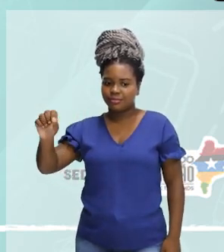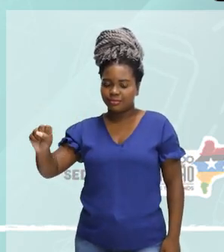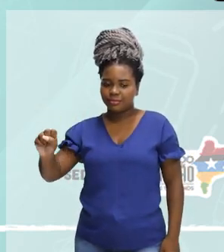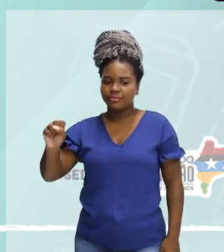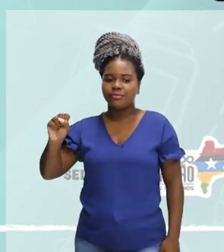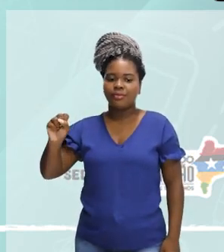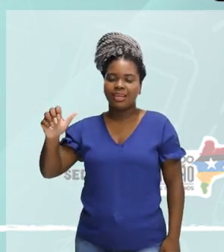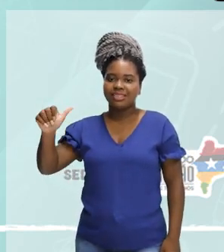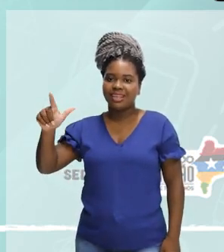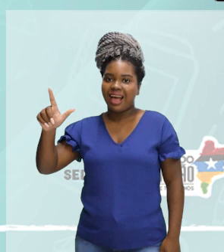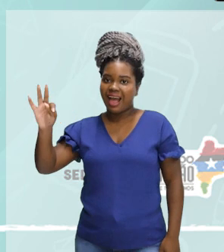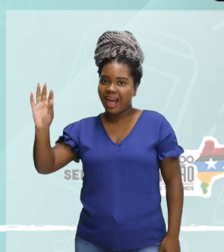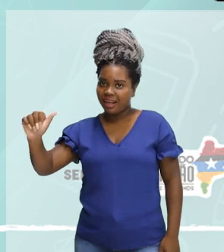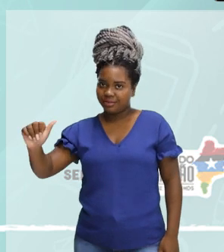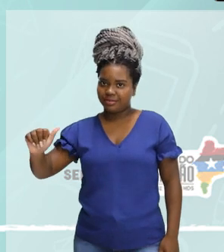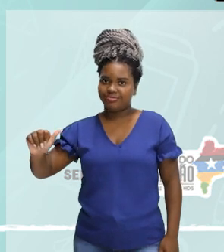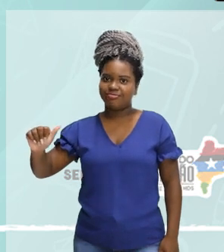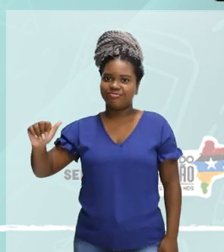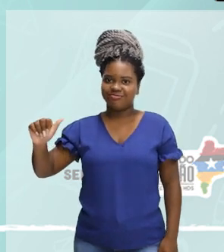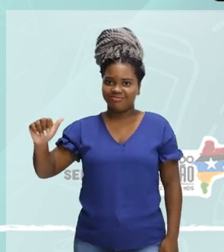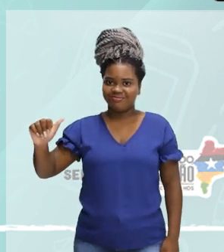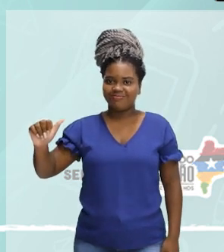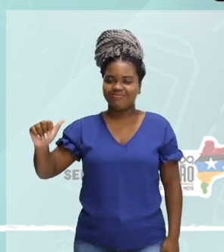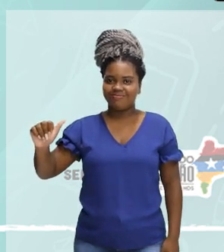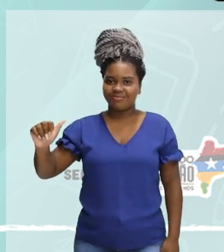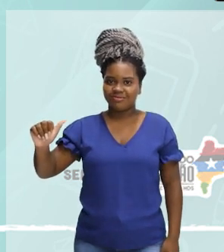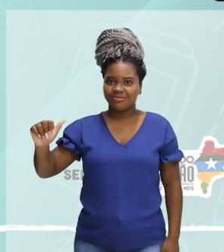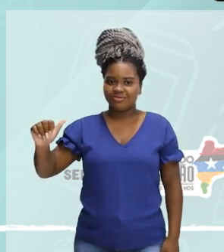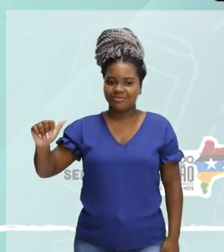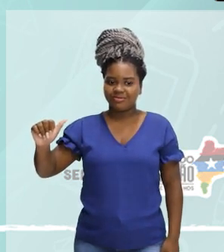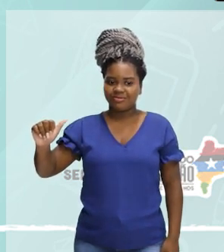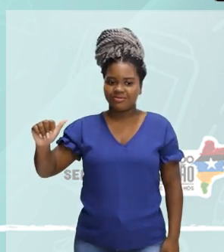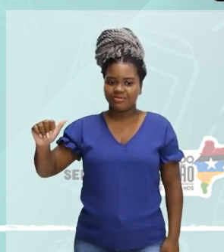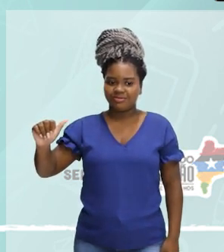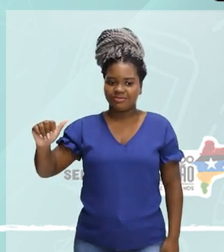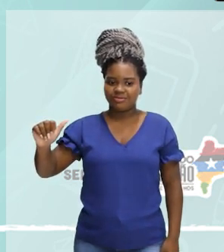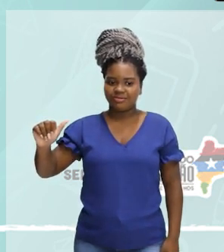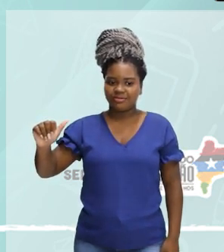que seus padres. Ella é mais alta